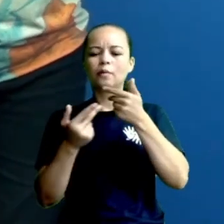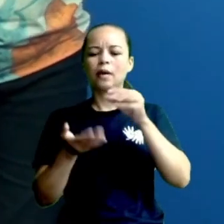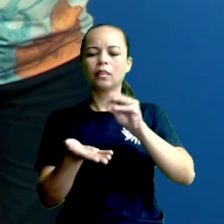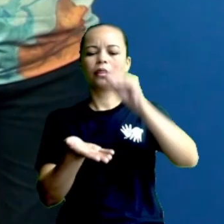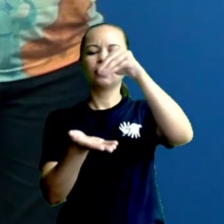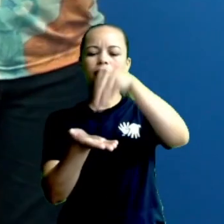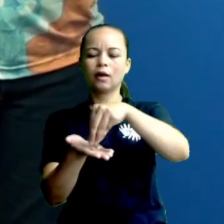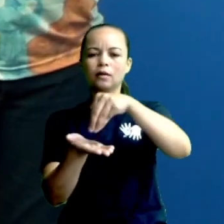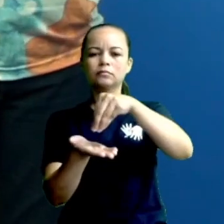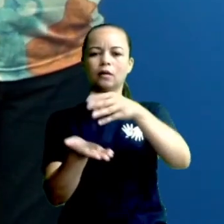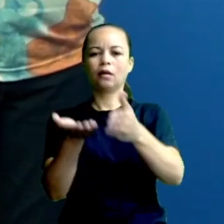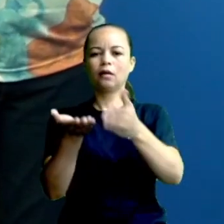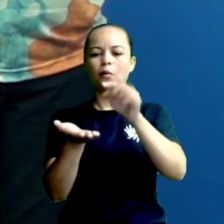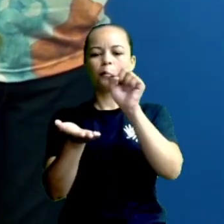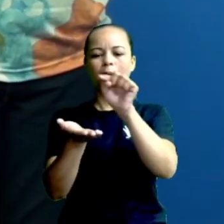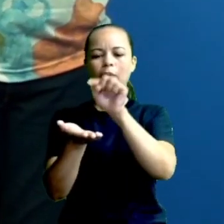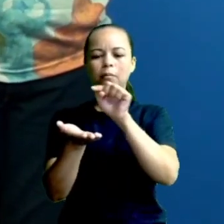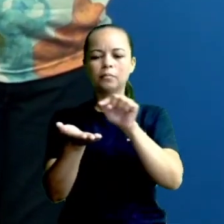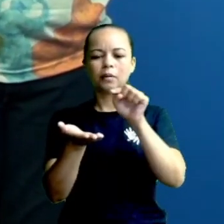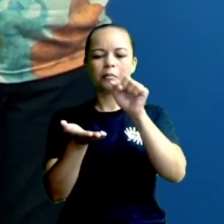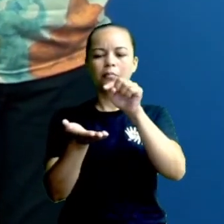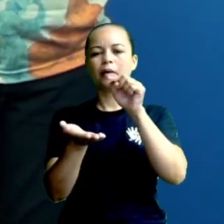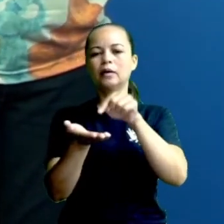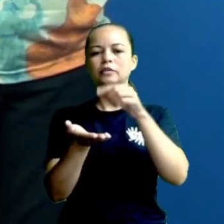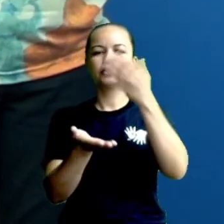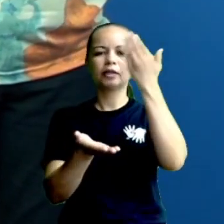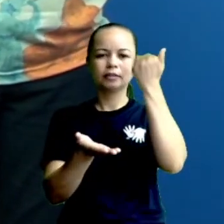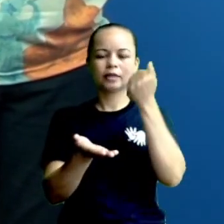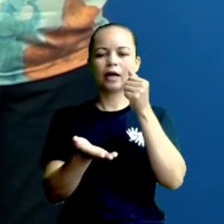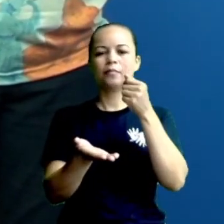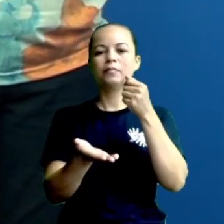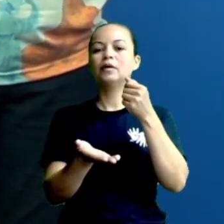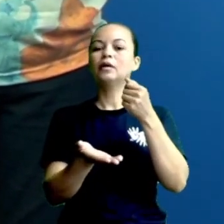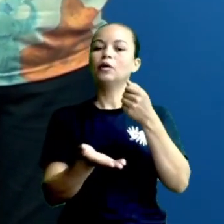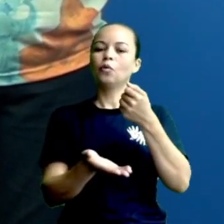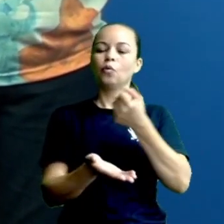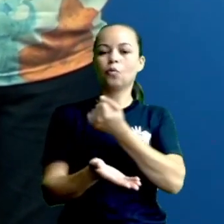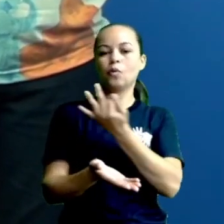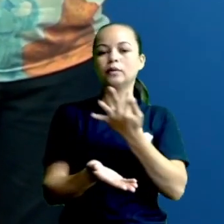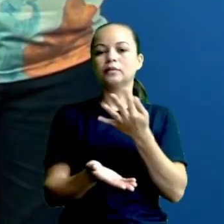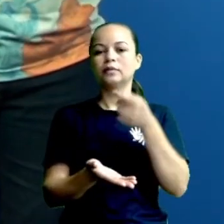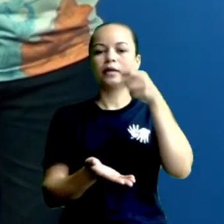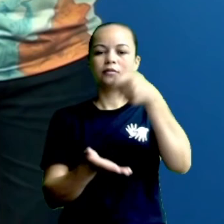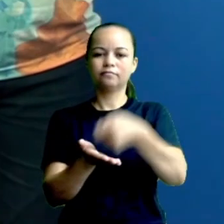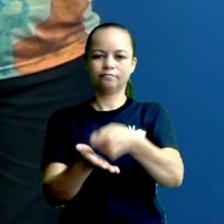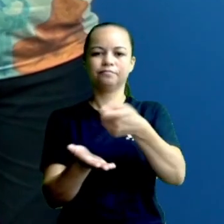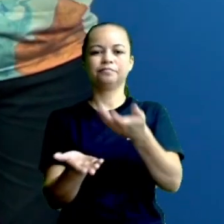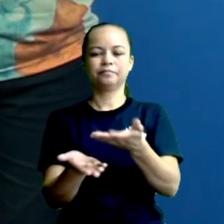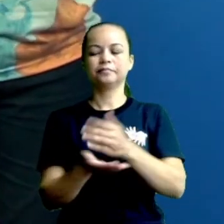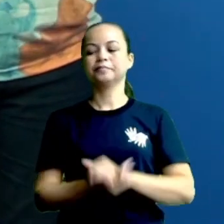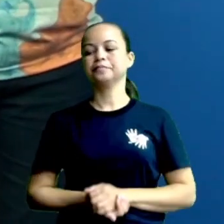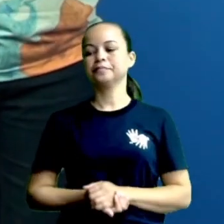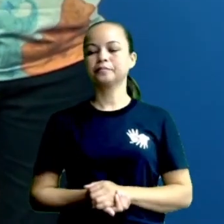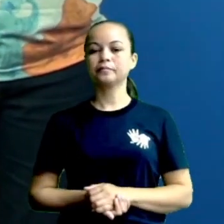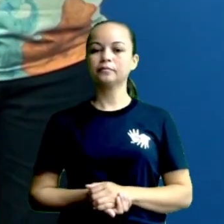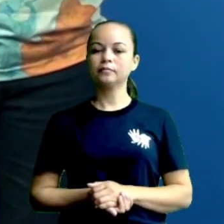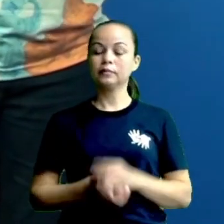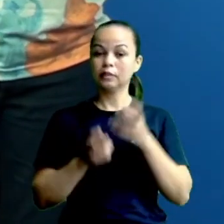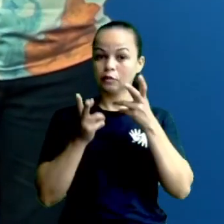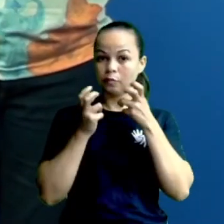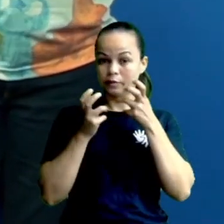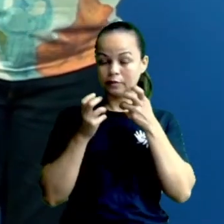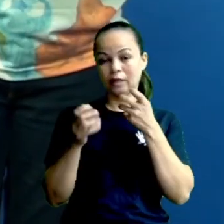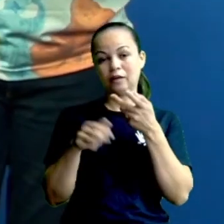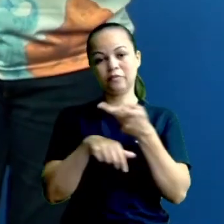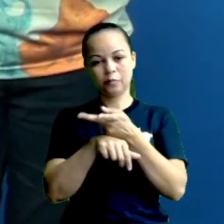valor do peso e aí coloca o alimento já sai o valor que você vai pagar Ok então mas